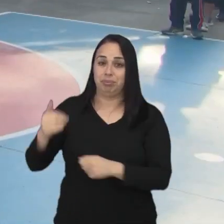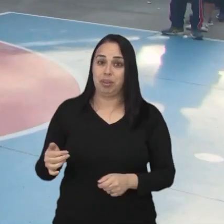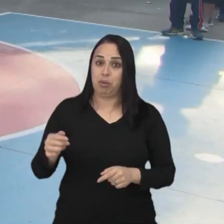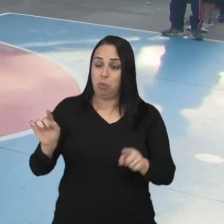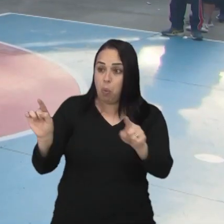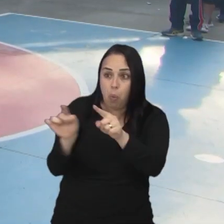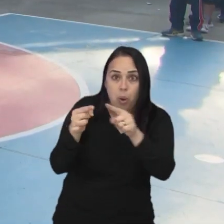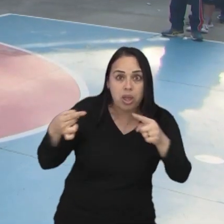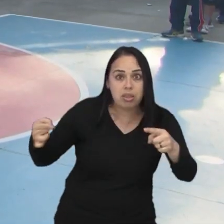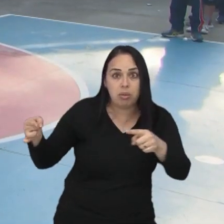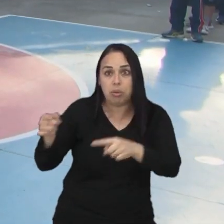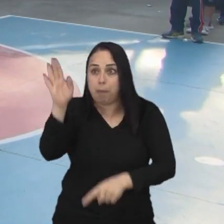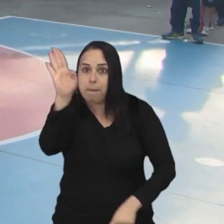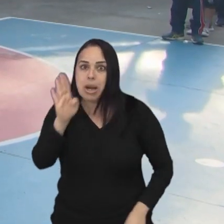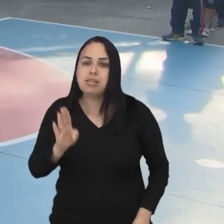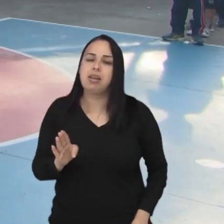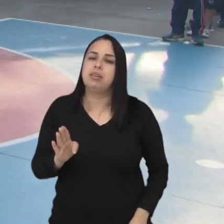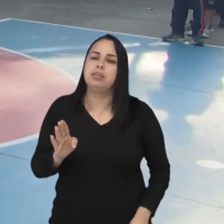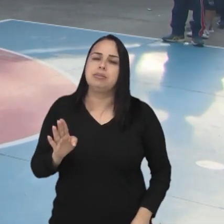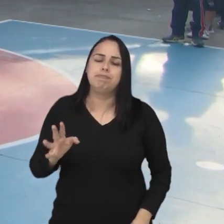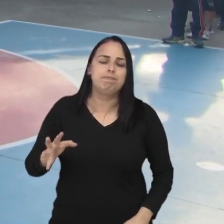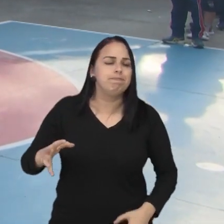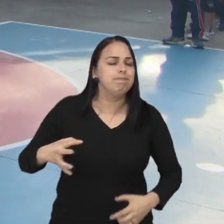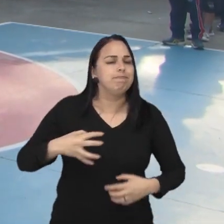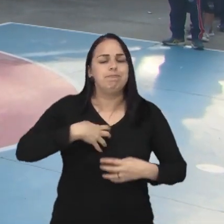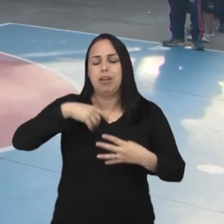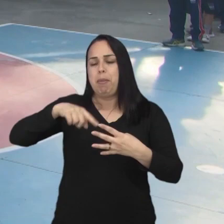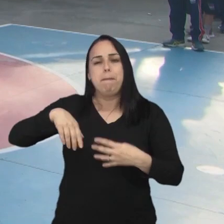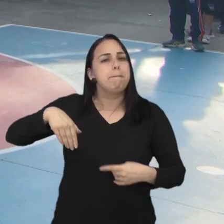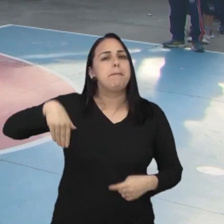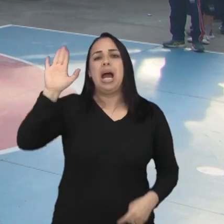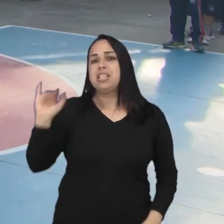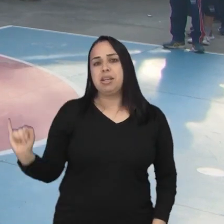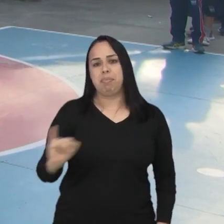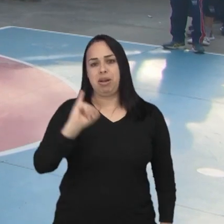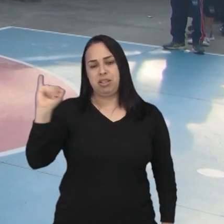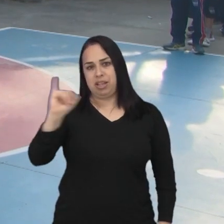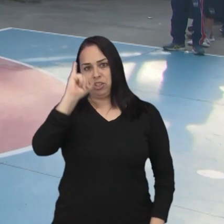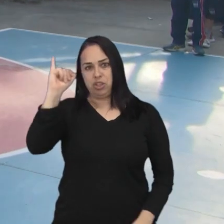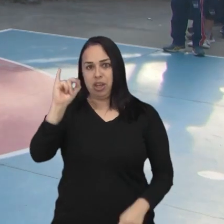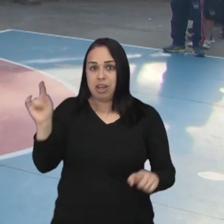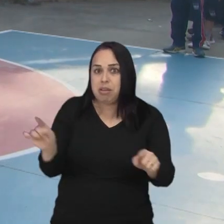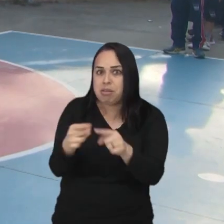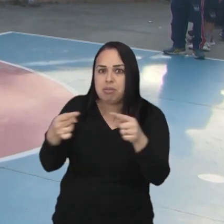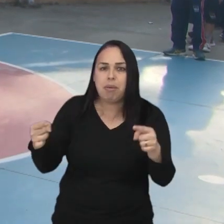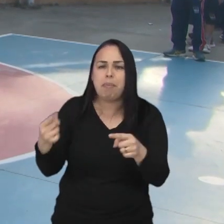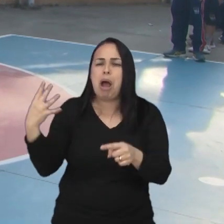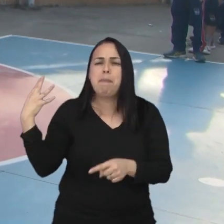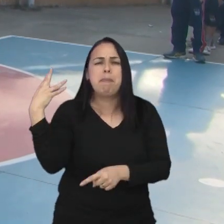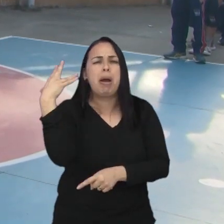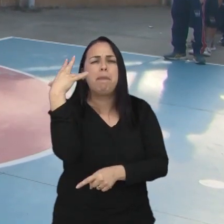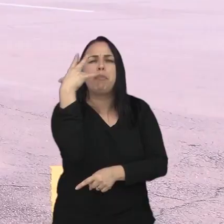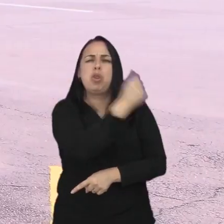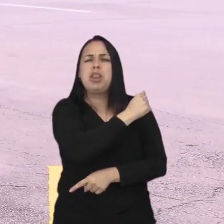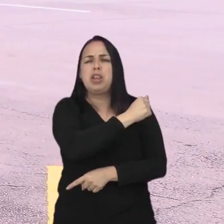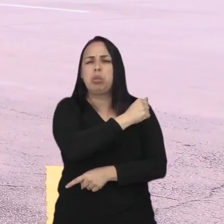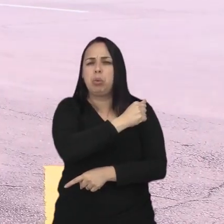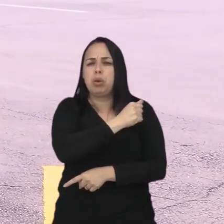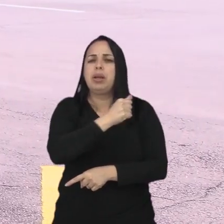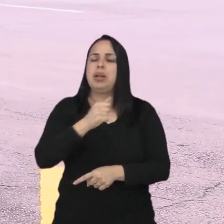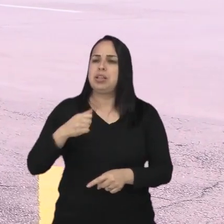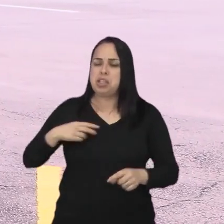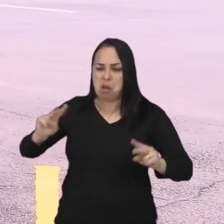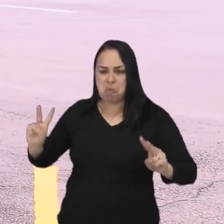O hino nacional brasileiro é um dos nossos símbolos mais importantes. Considerado um dos mais bonitos do mundo, é um